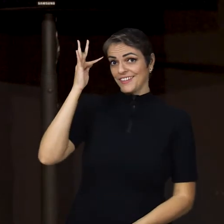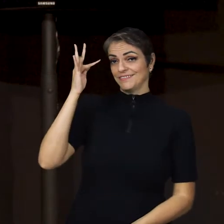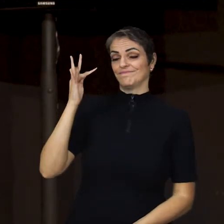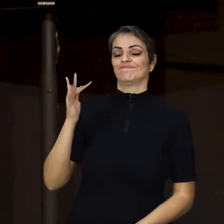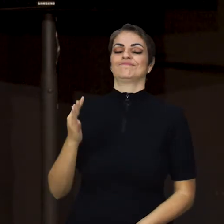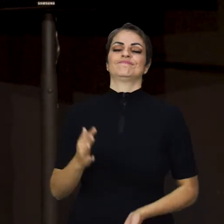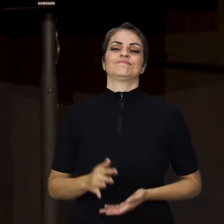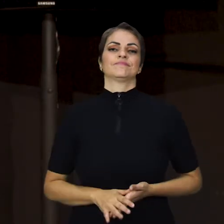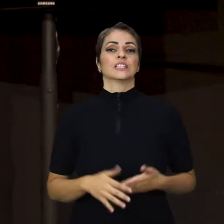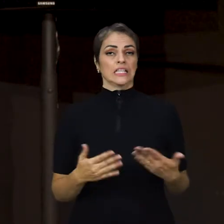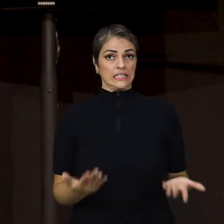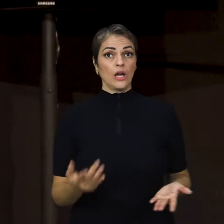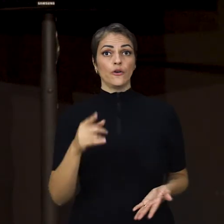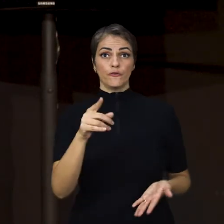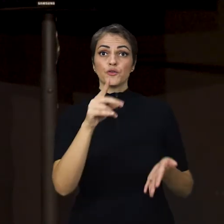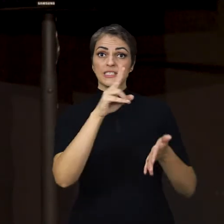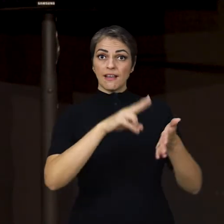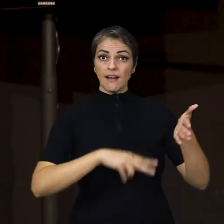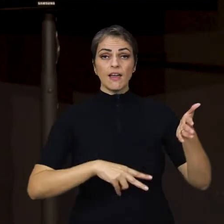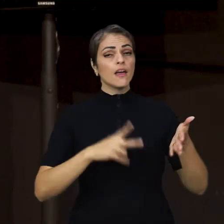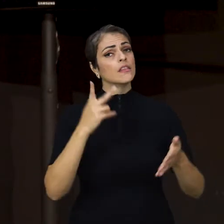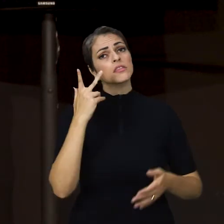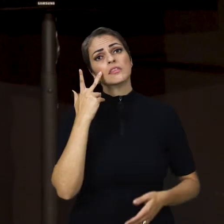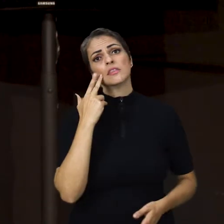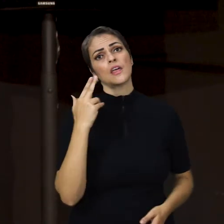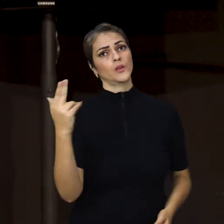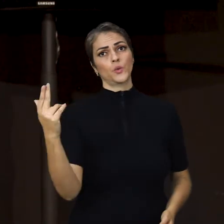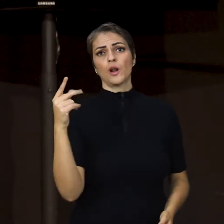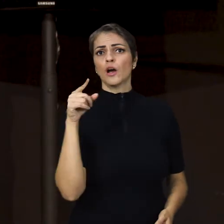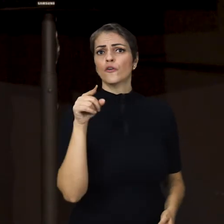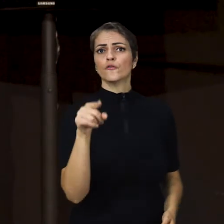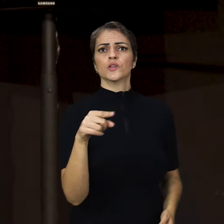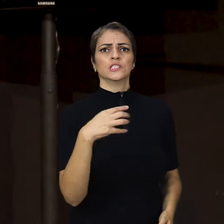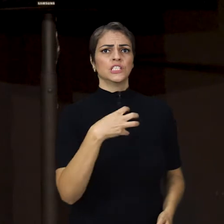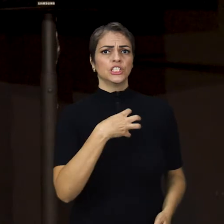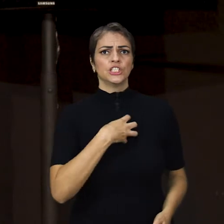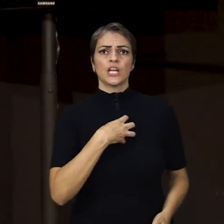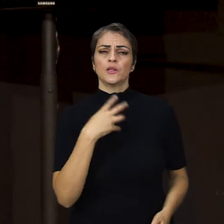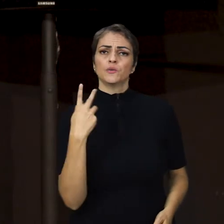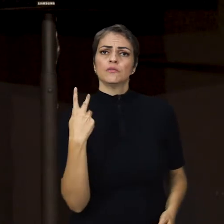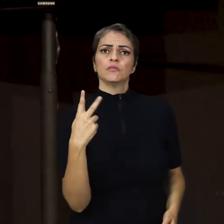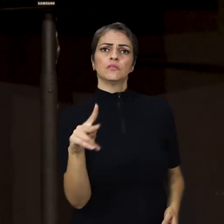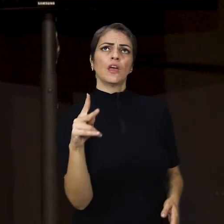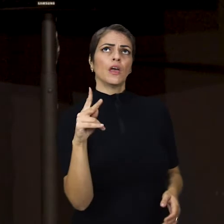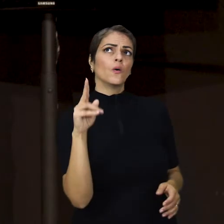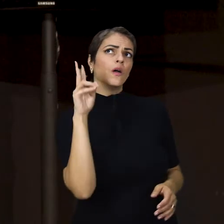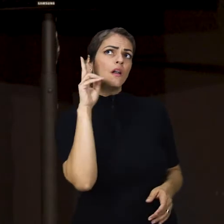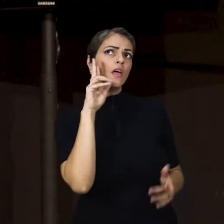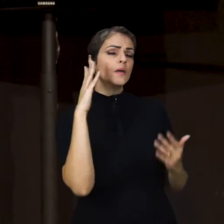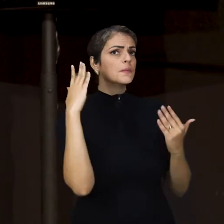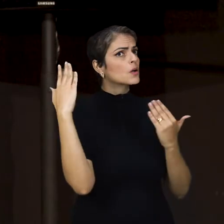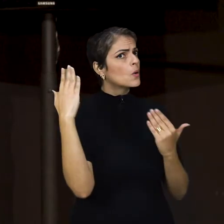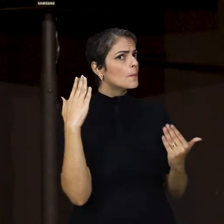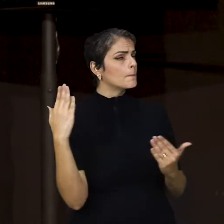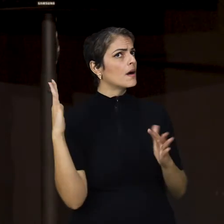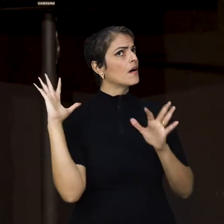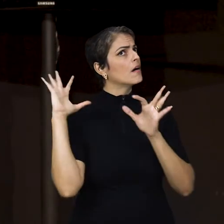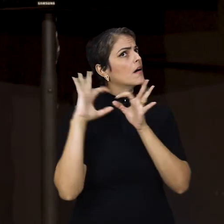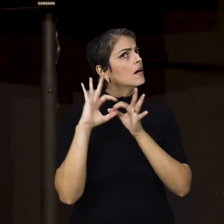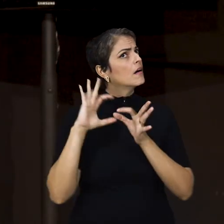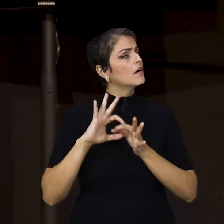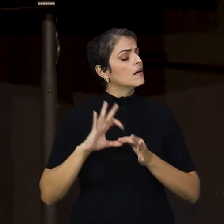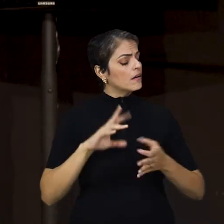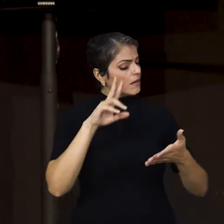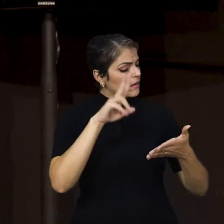quando você lê o texto, é natural, é normal que você leia por meio dessas lentes que você já